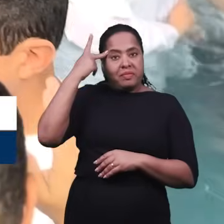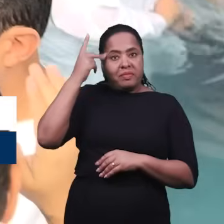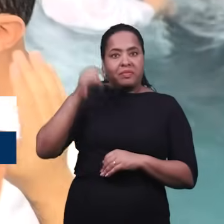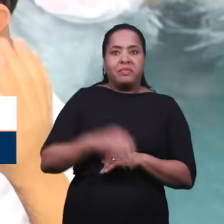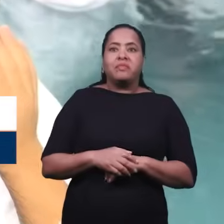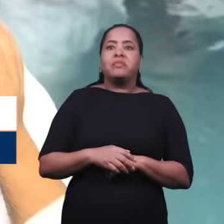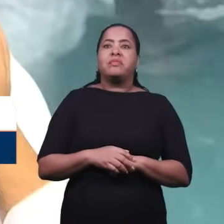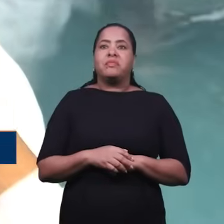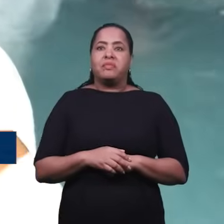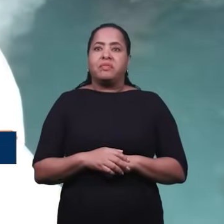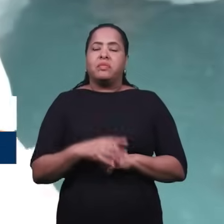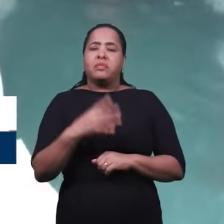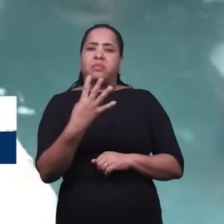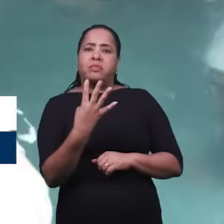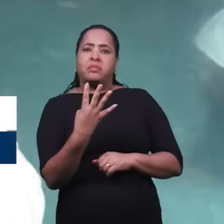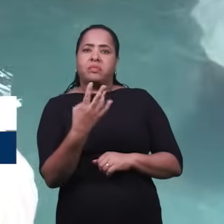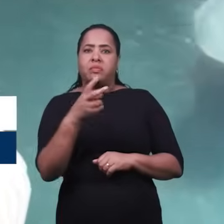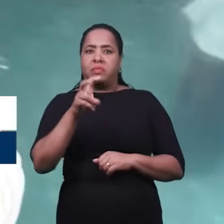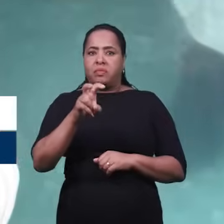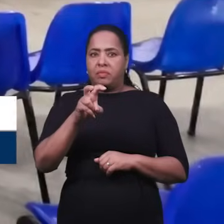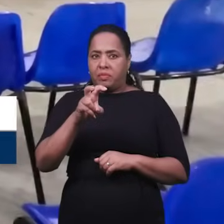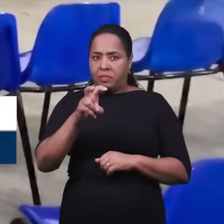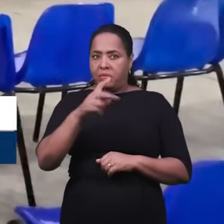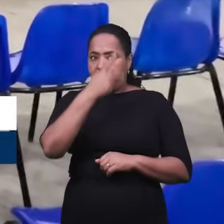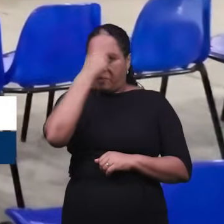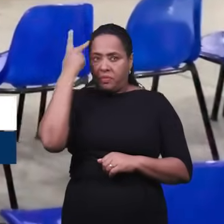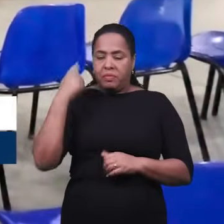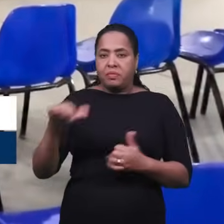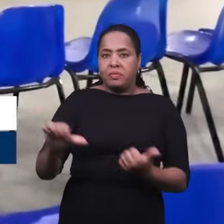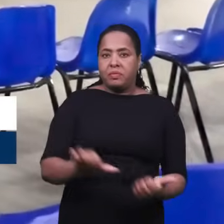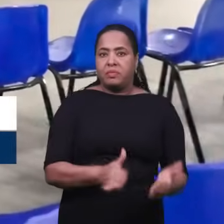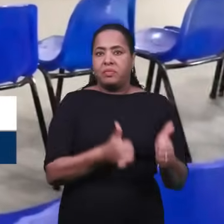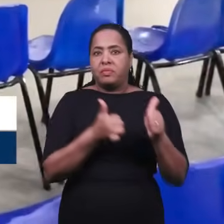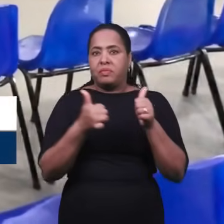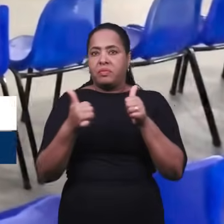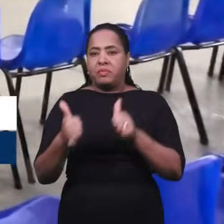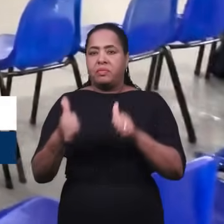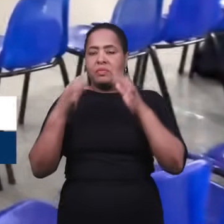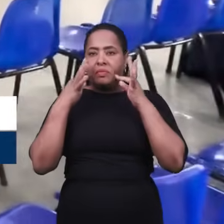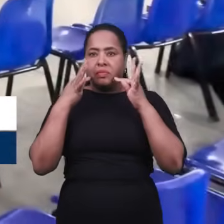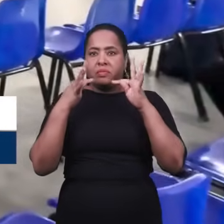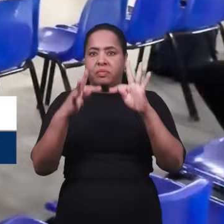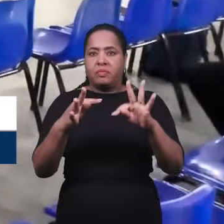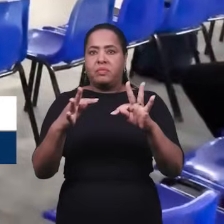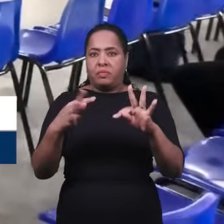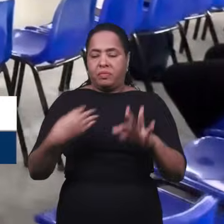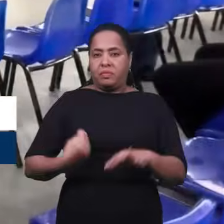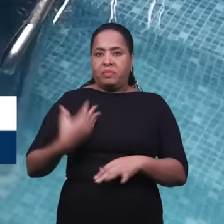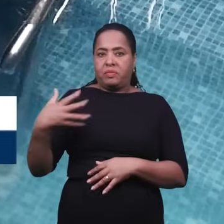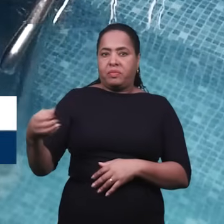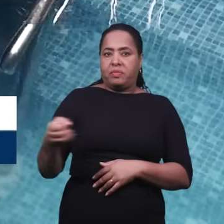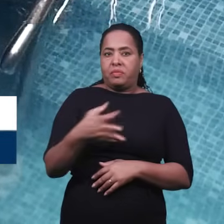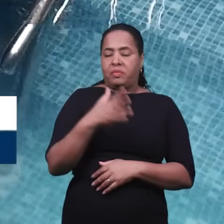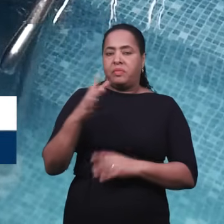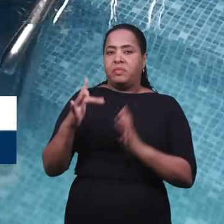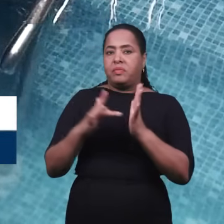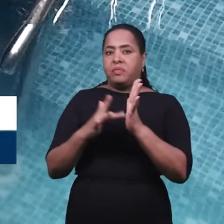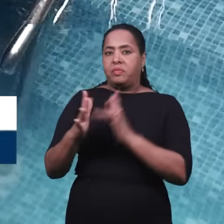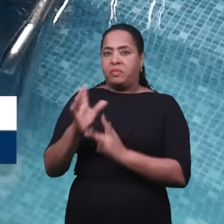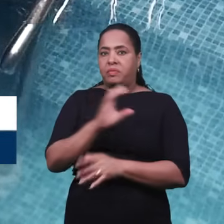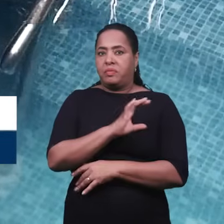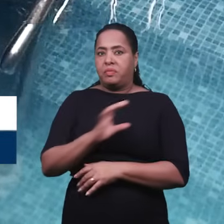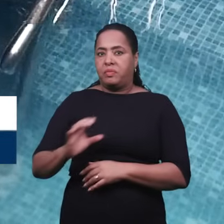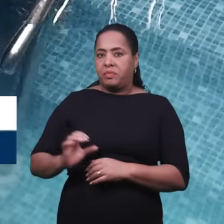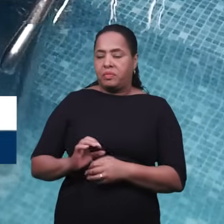Paulo, onde 45 irmãos desceram as águas testemunhando uma nova vida em Cristo